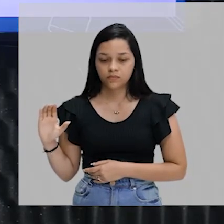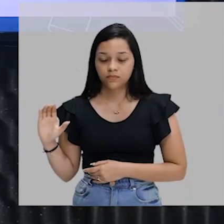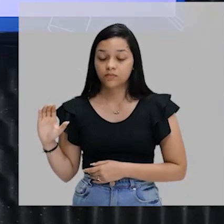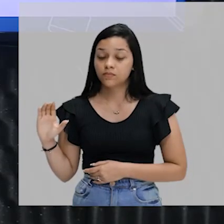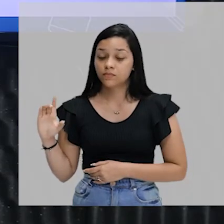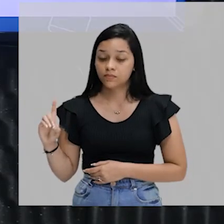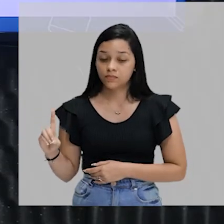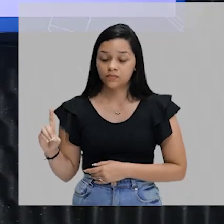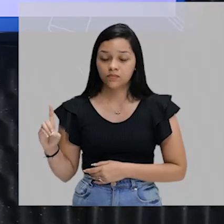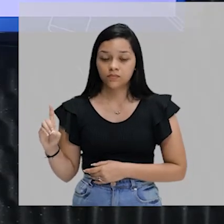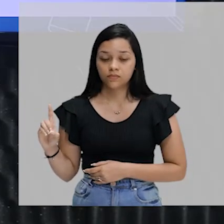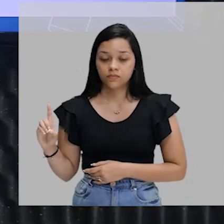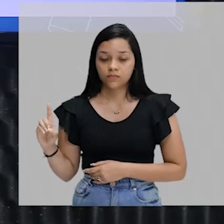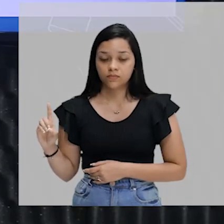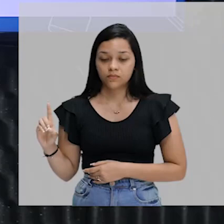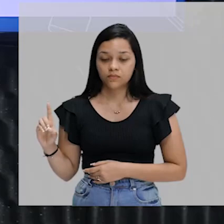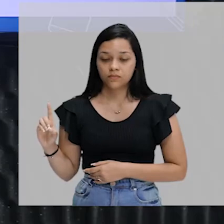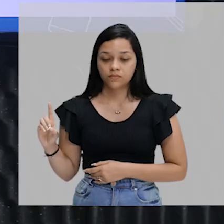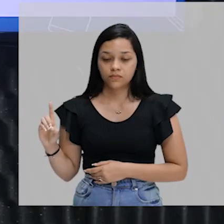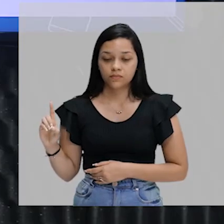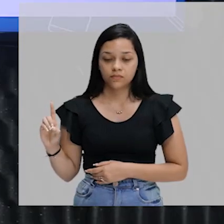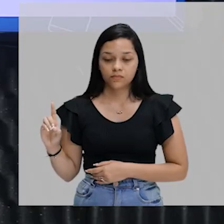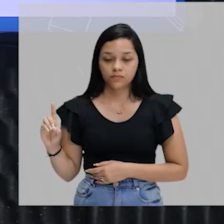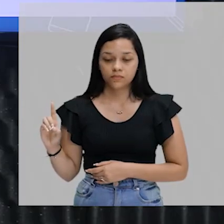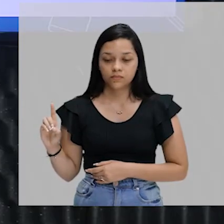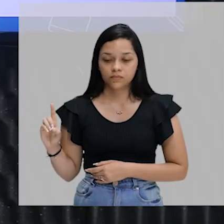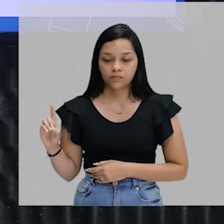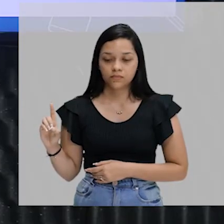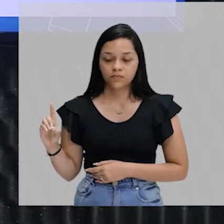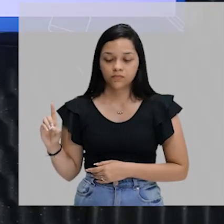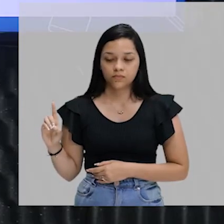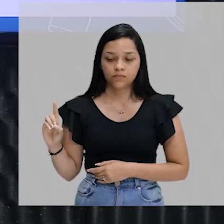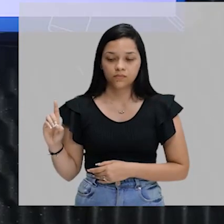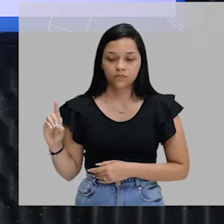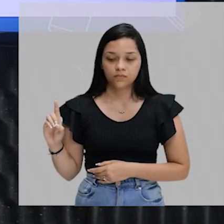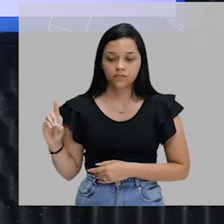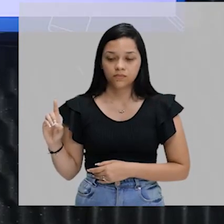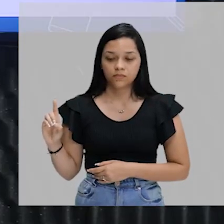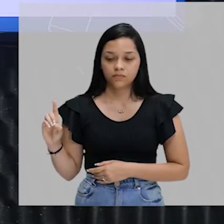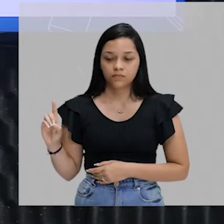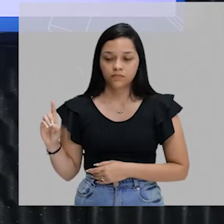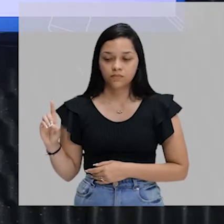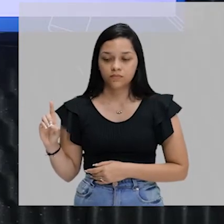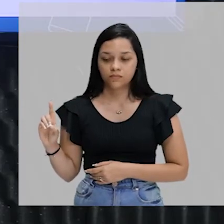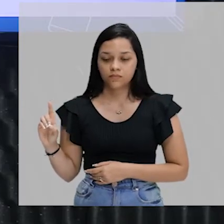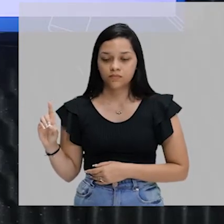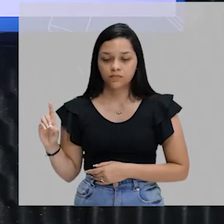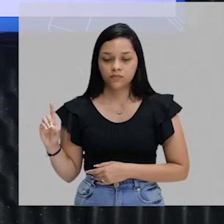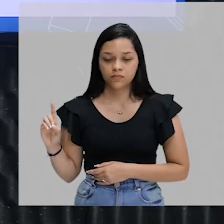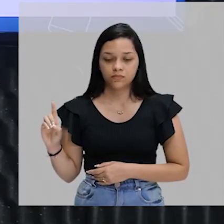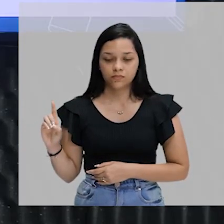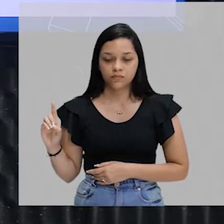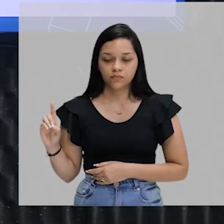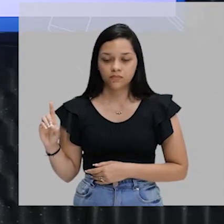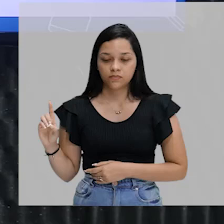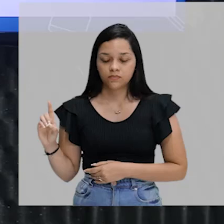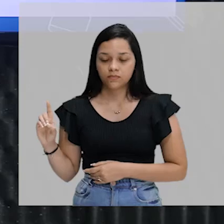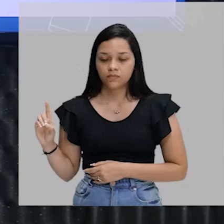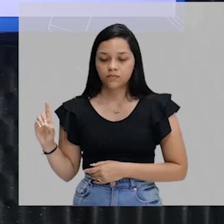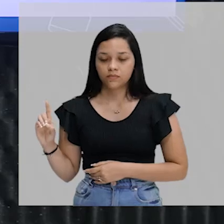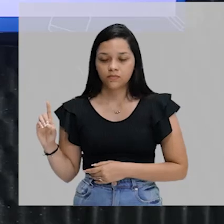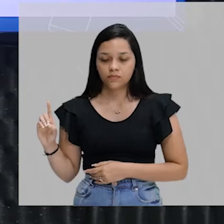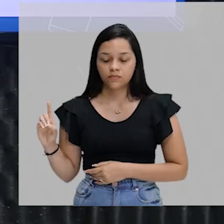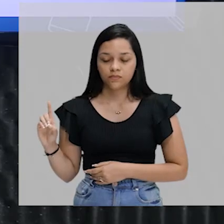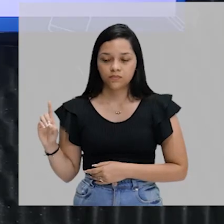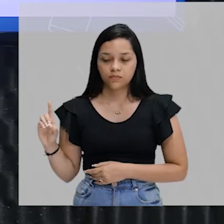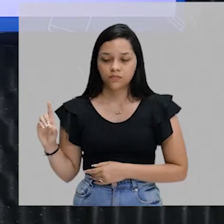naturais. Ou a possibilidade de programar geneticamente organismos ou seres mais complexos para